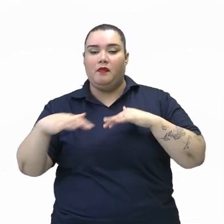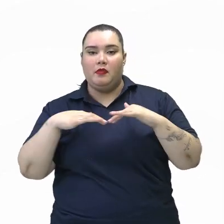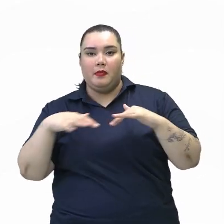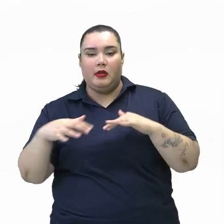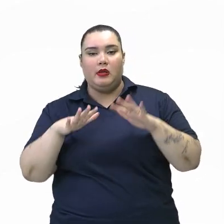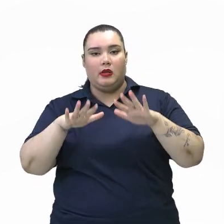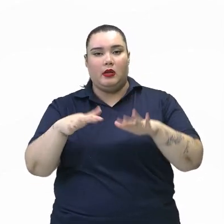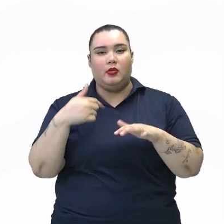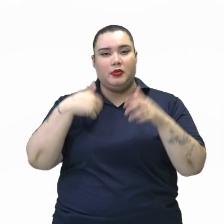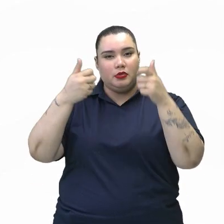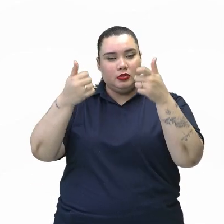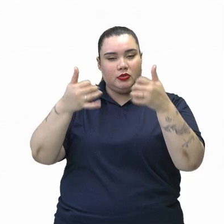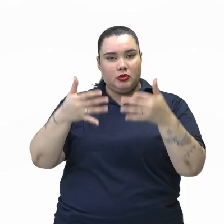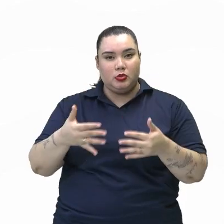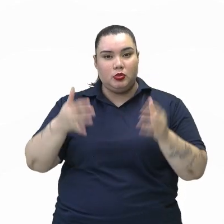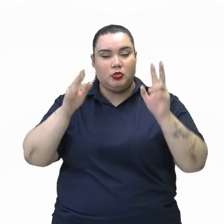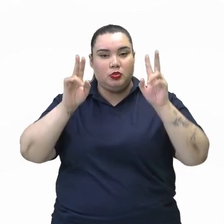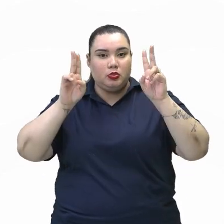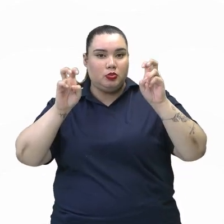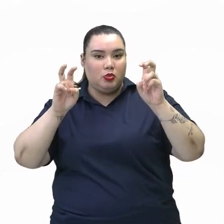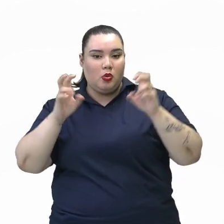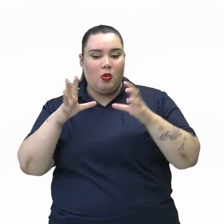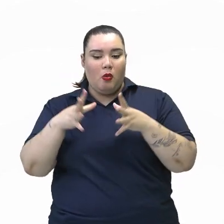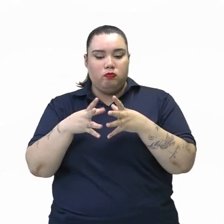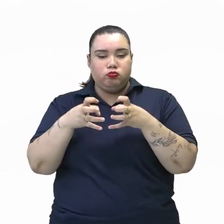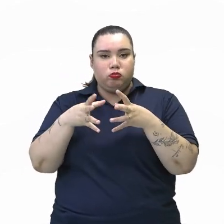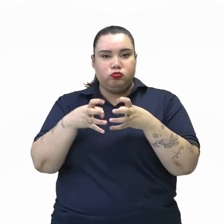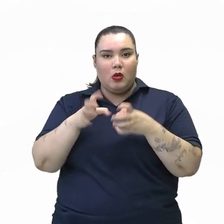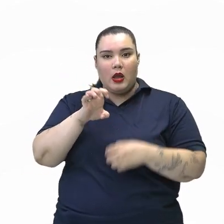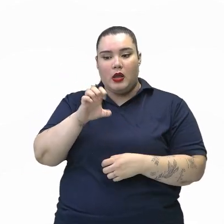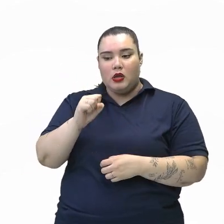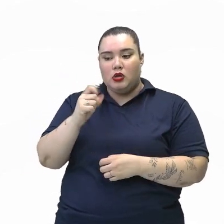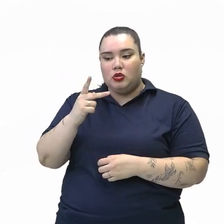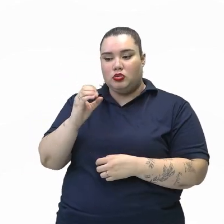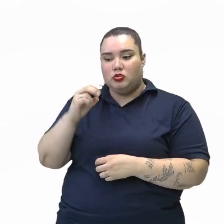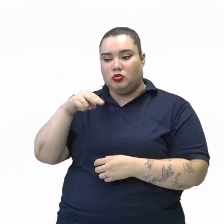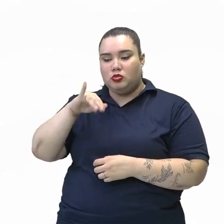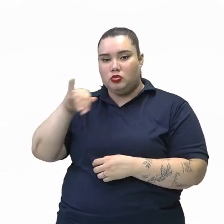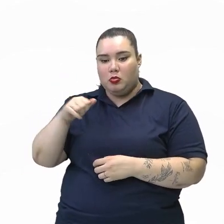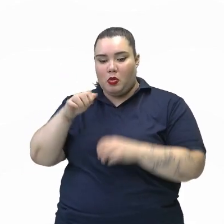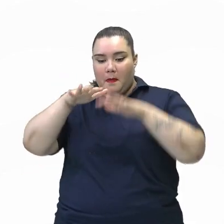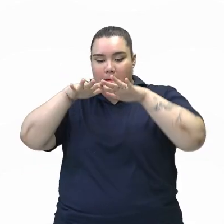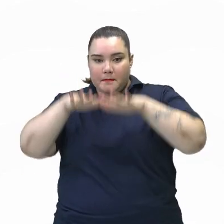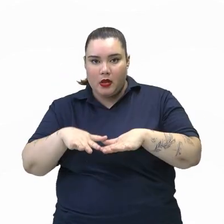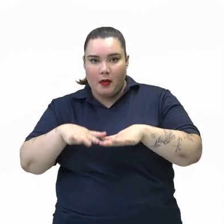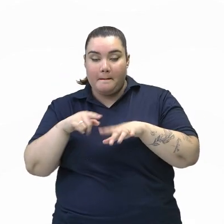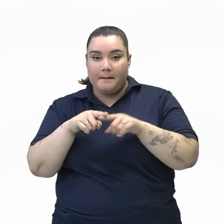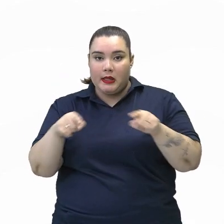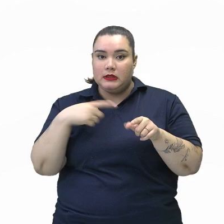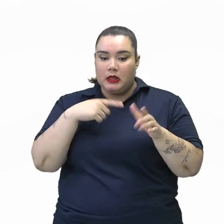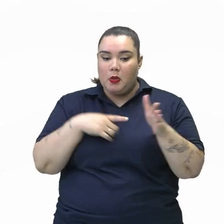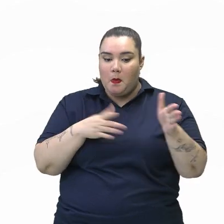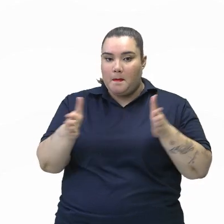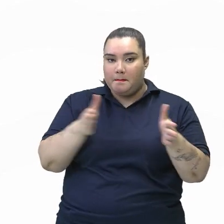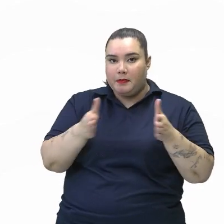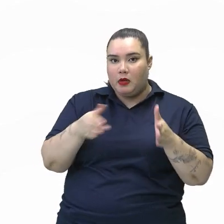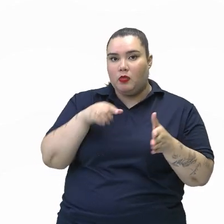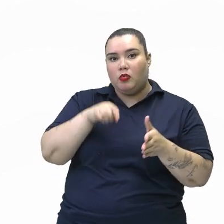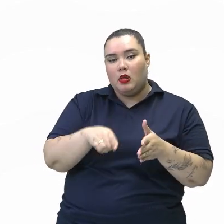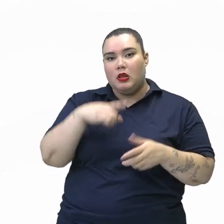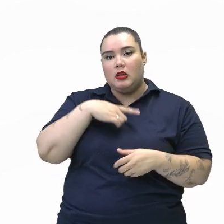eu tenha comentado aqui sobre a esponja, né, que ela se finca a um substrato, ela tem uma fase da vida dela que